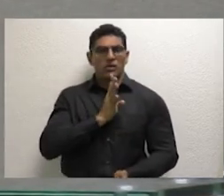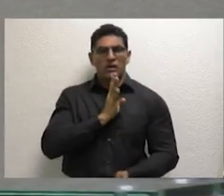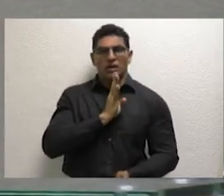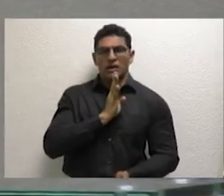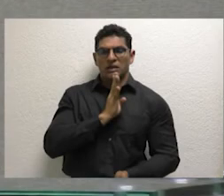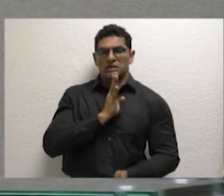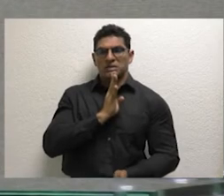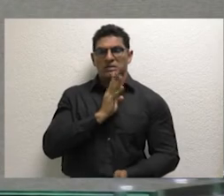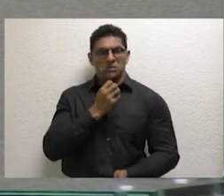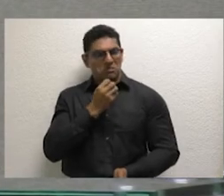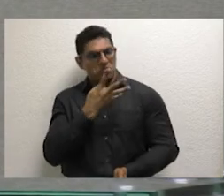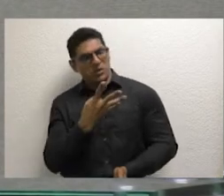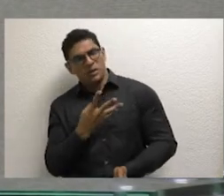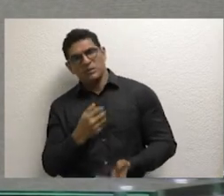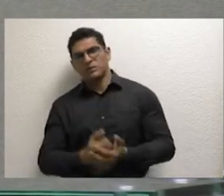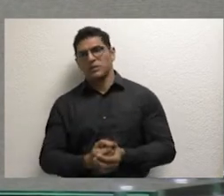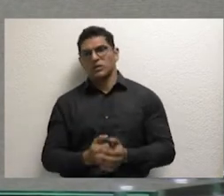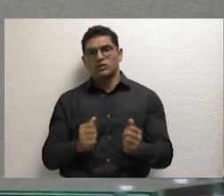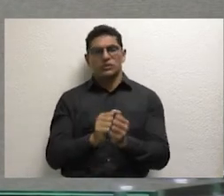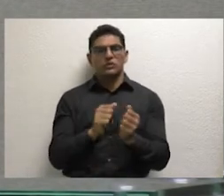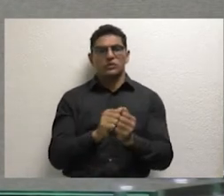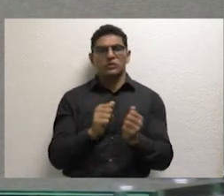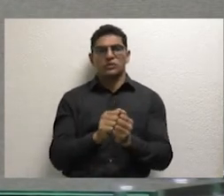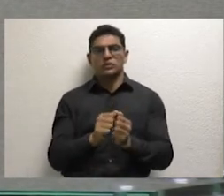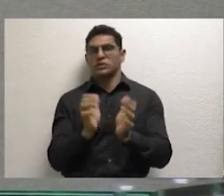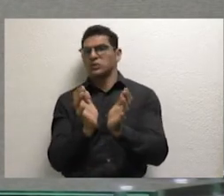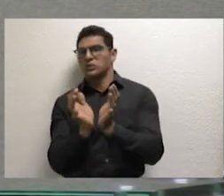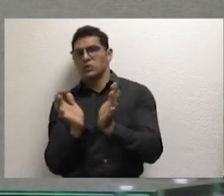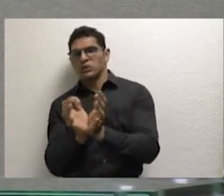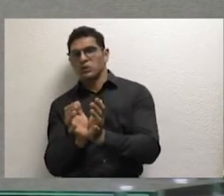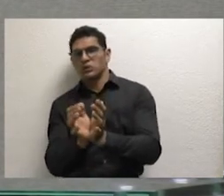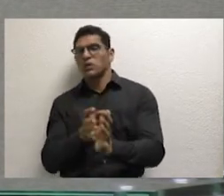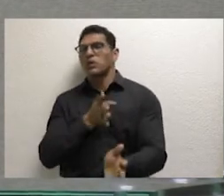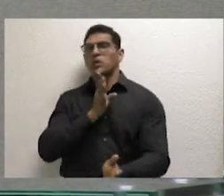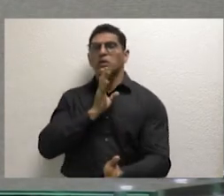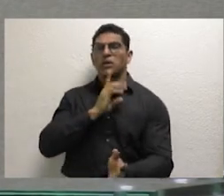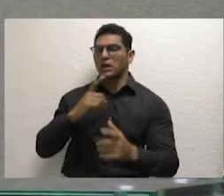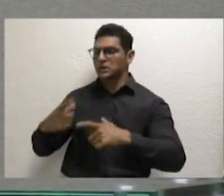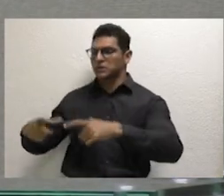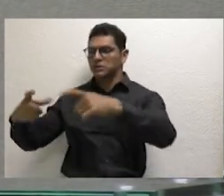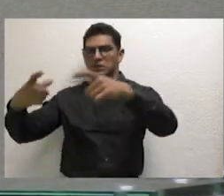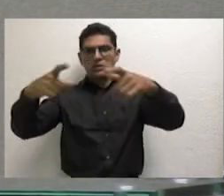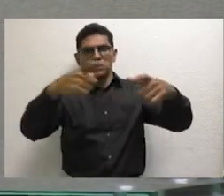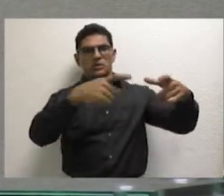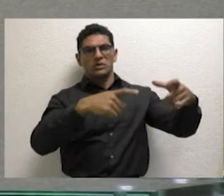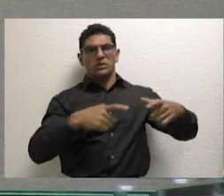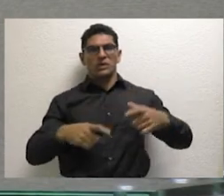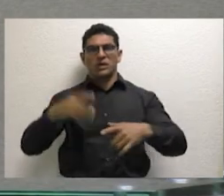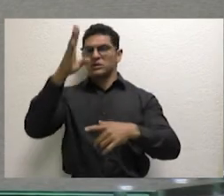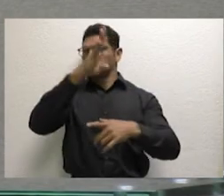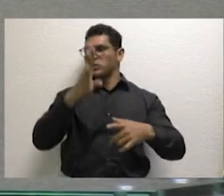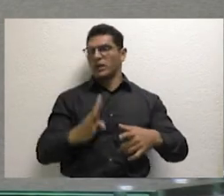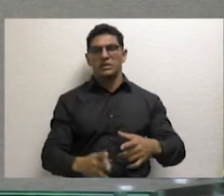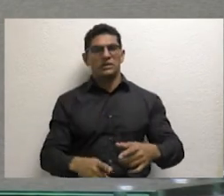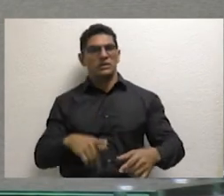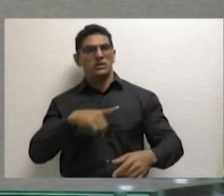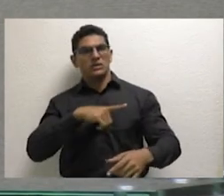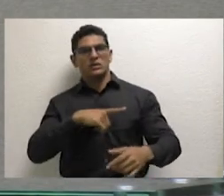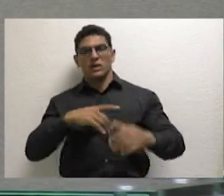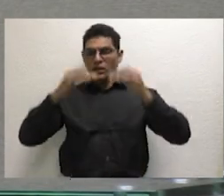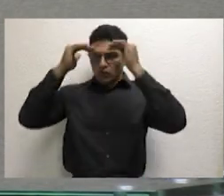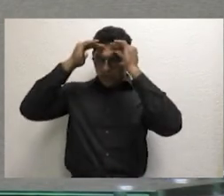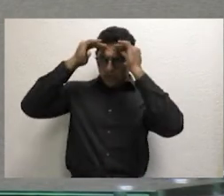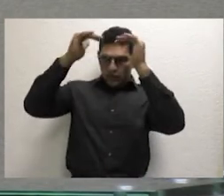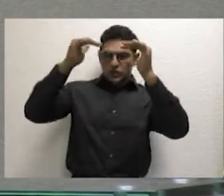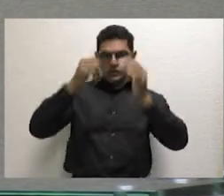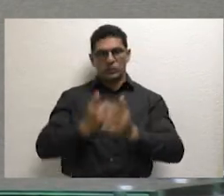tem relacionamento com inúmeros parlamentares de outras regiões tem o respeito assim como os demais